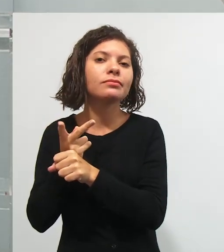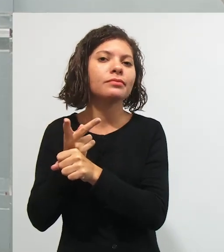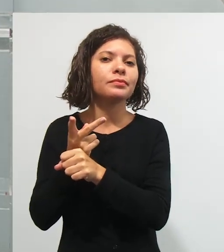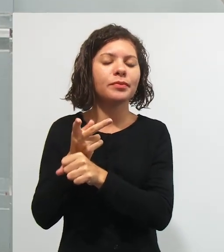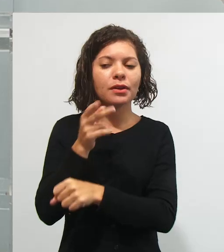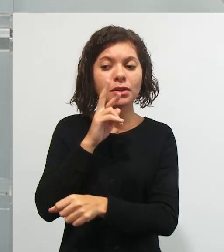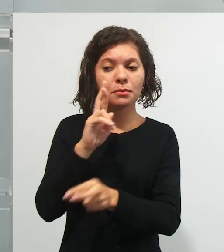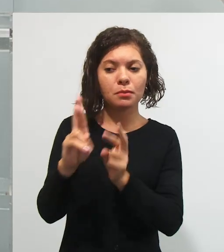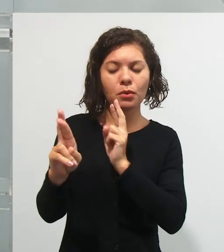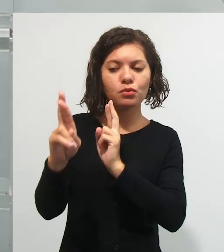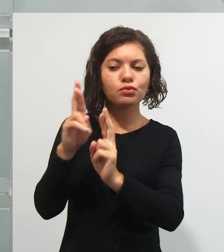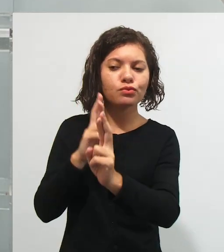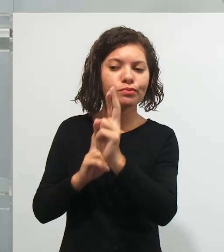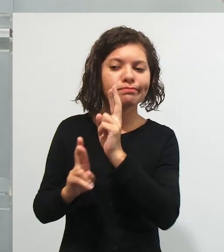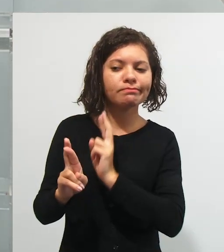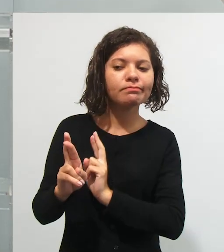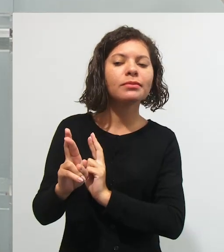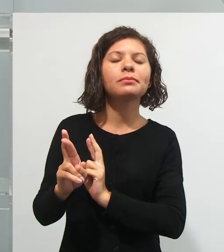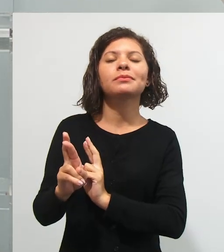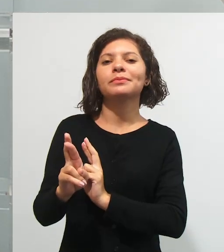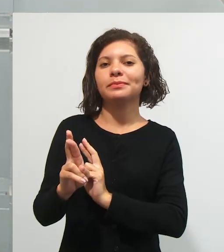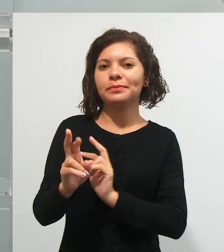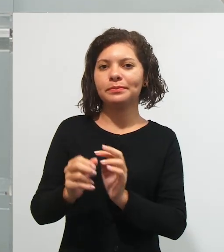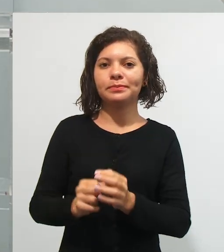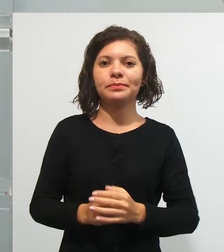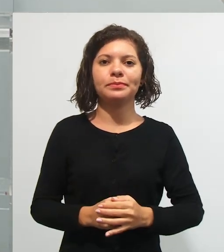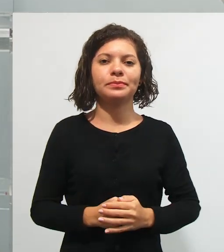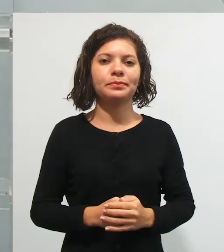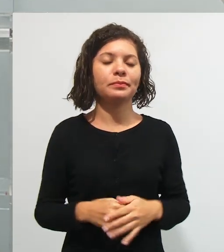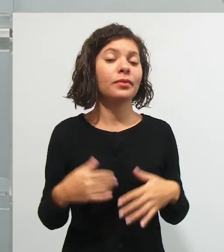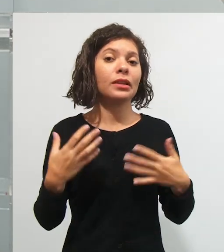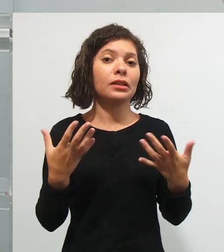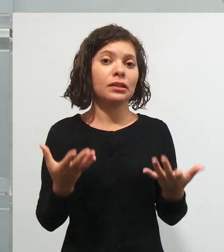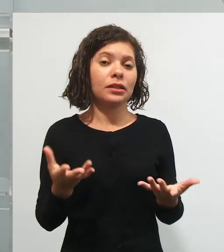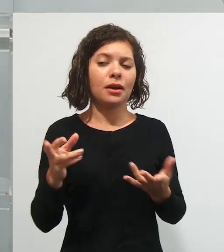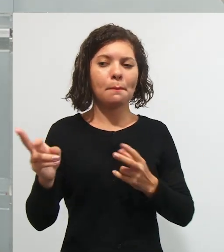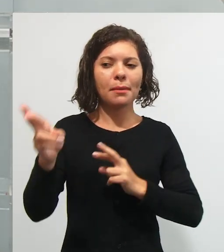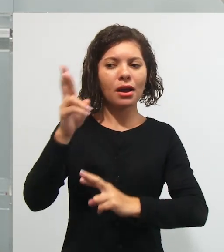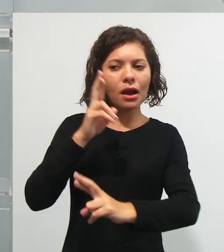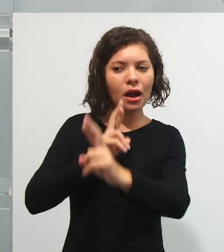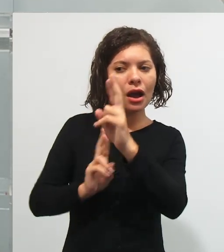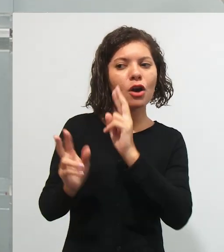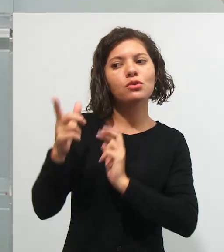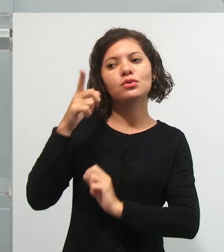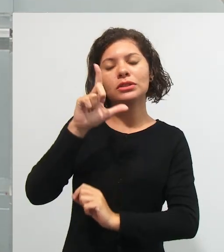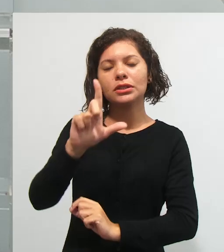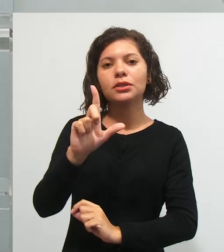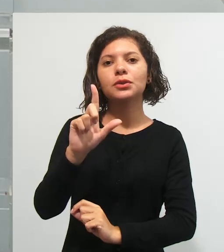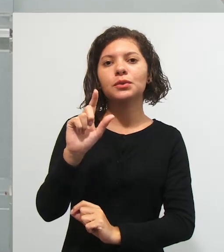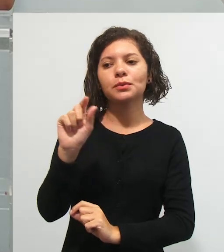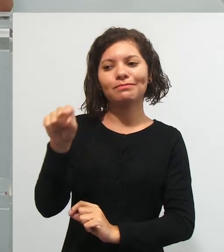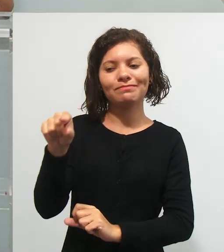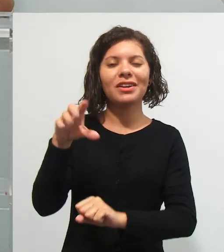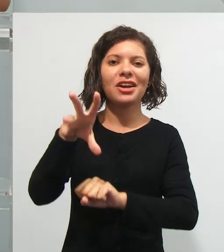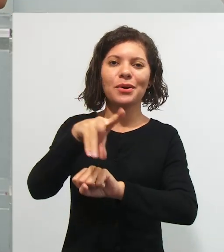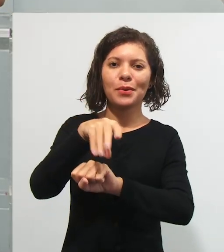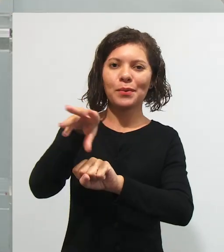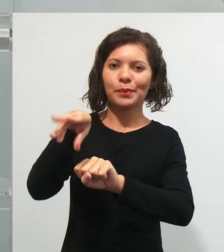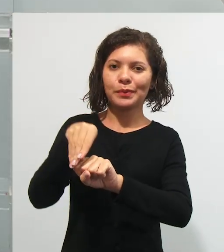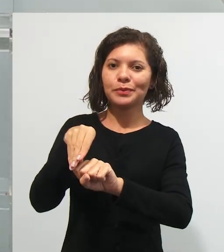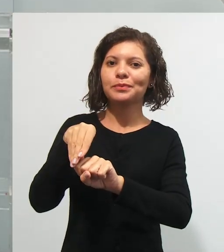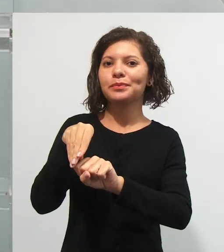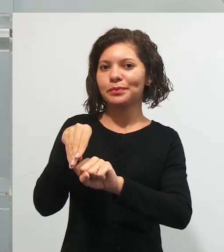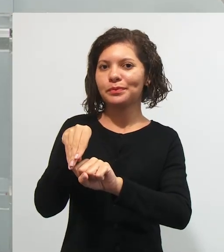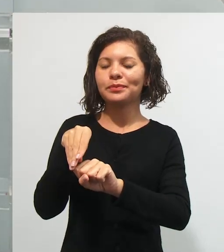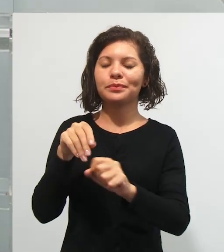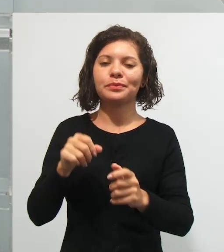resposta para essa sua indagação. E essa resposta que é o conhecimento reconstrutivo, que é